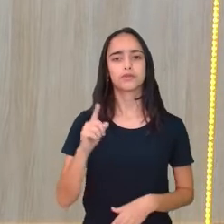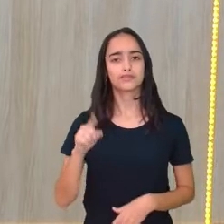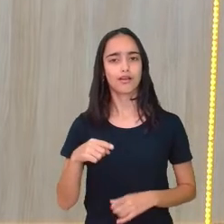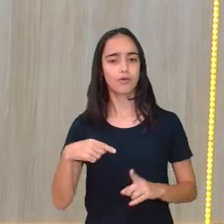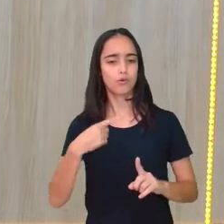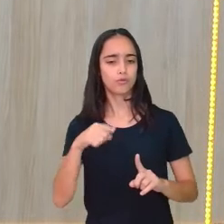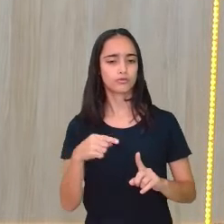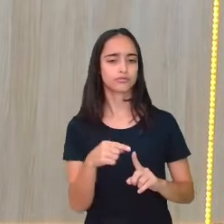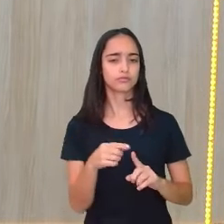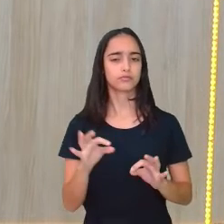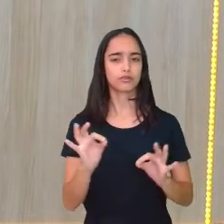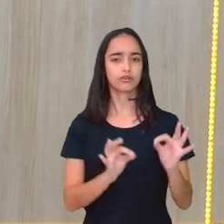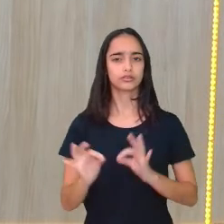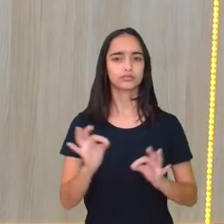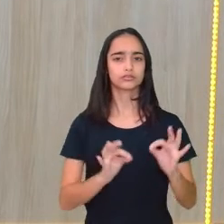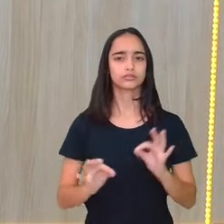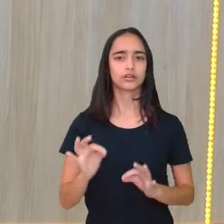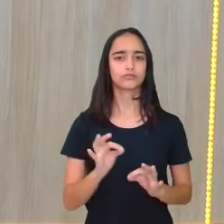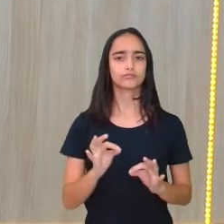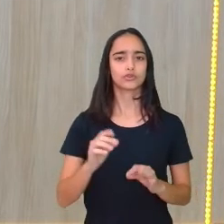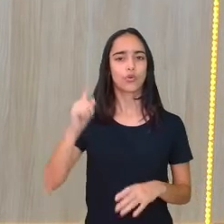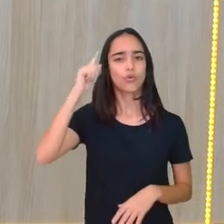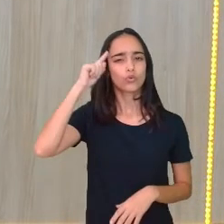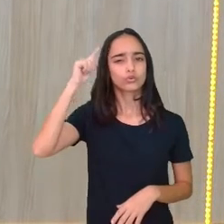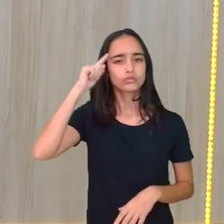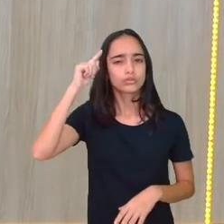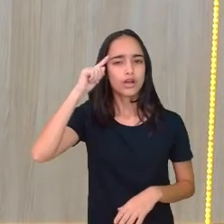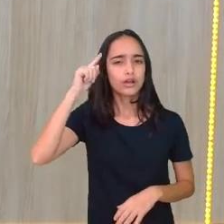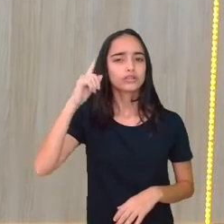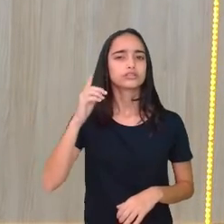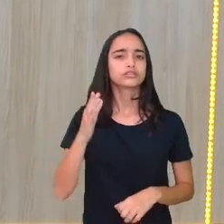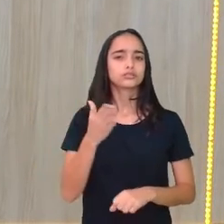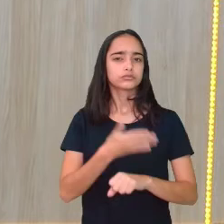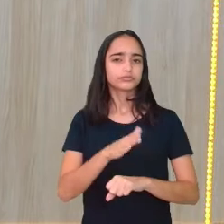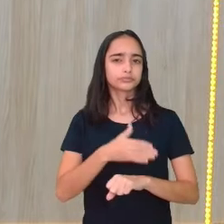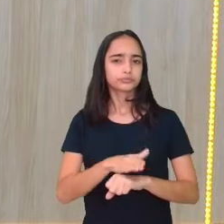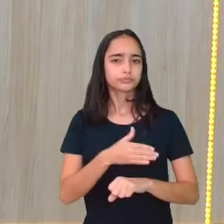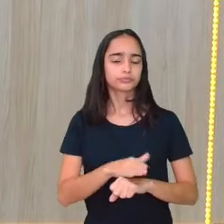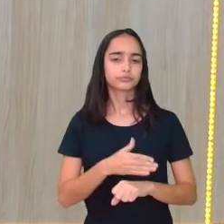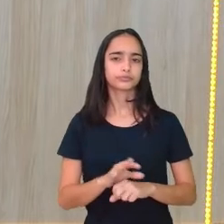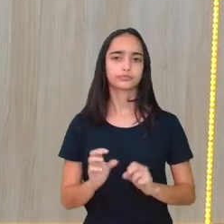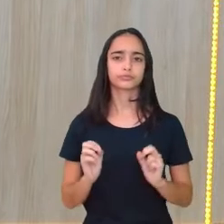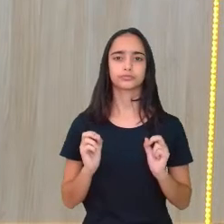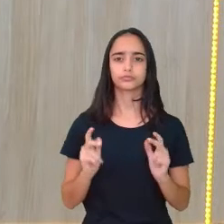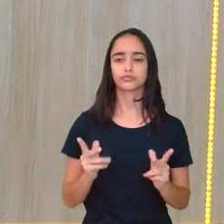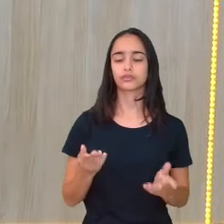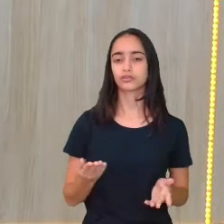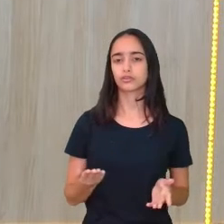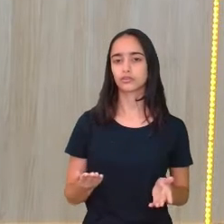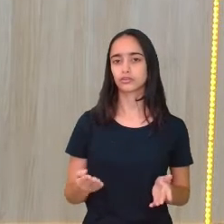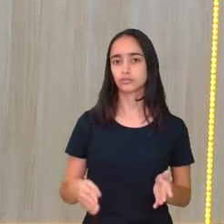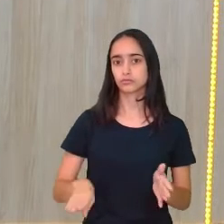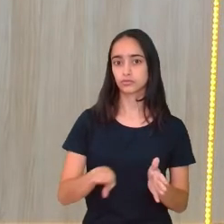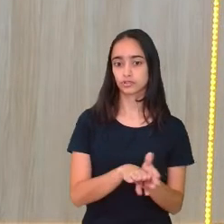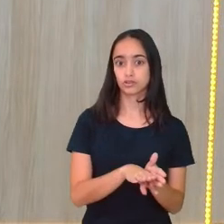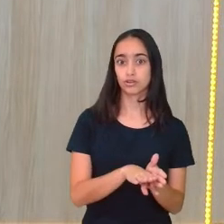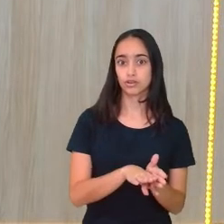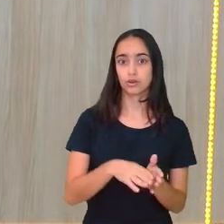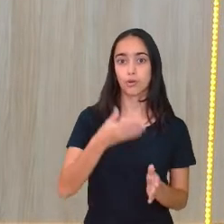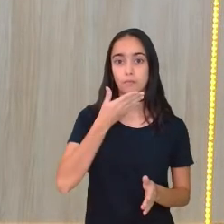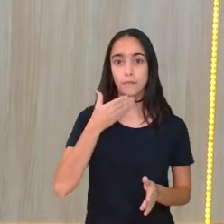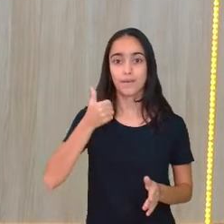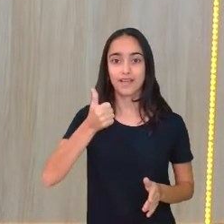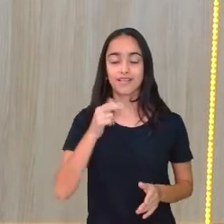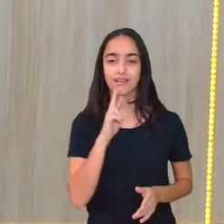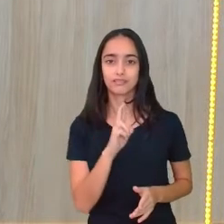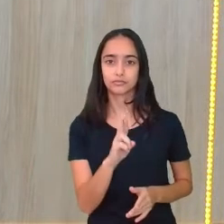para ajustar a rotina aí dos exercícios, né? Como uma forma de alcançar aí o melhor resultado. Então,